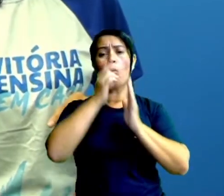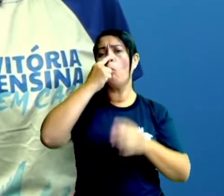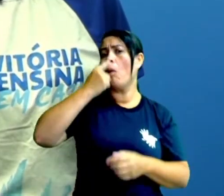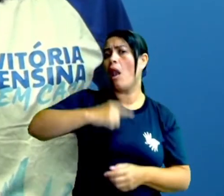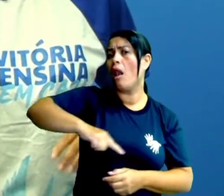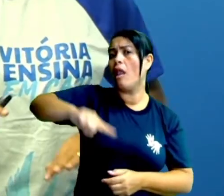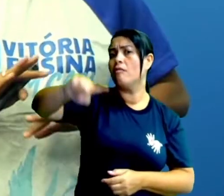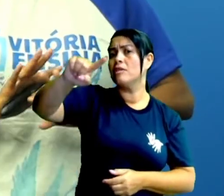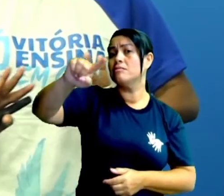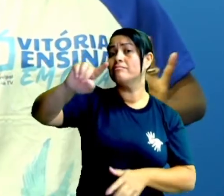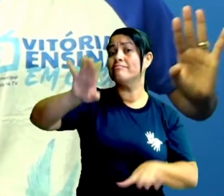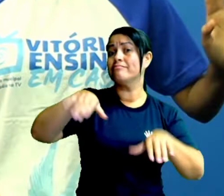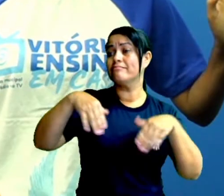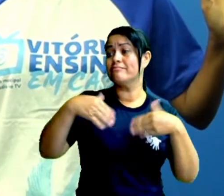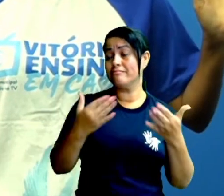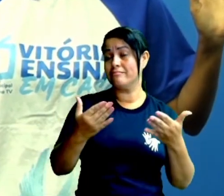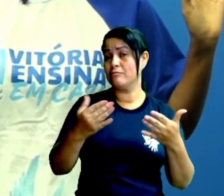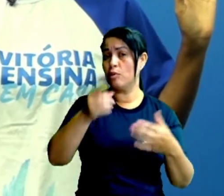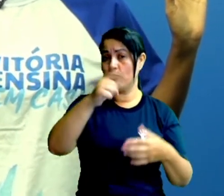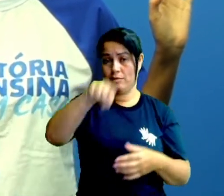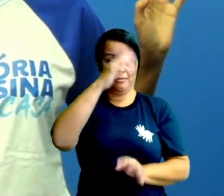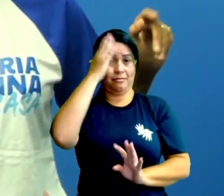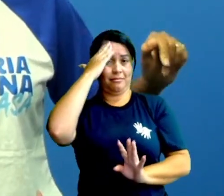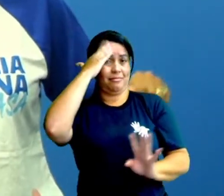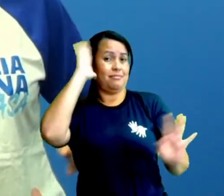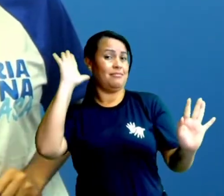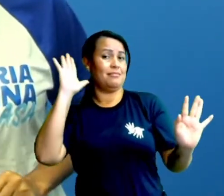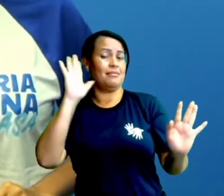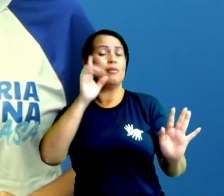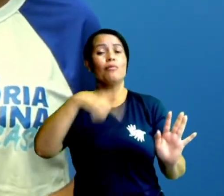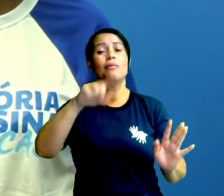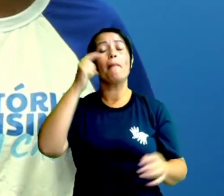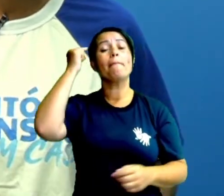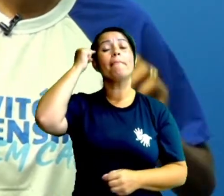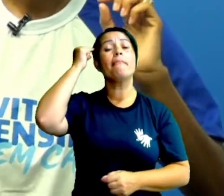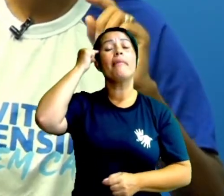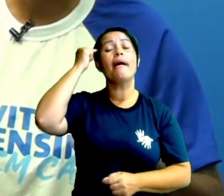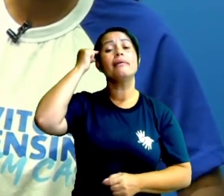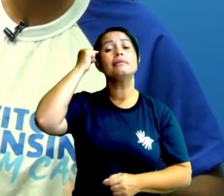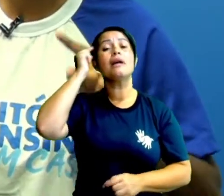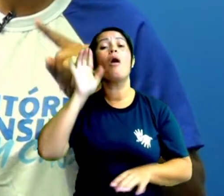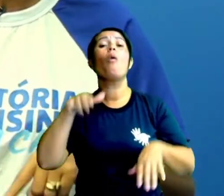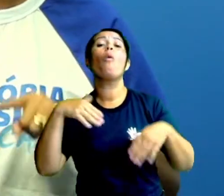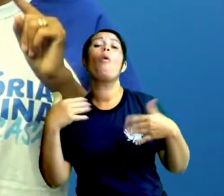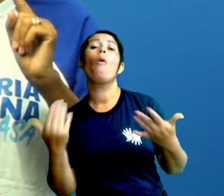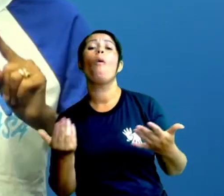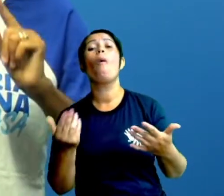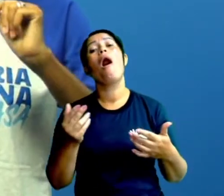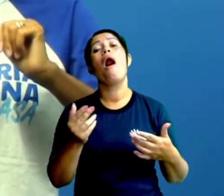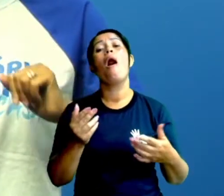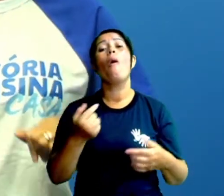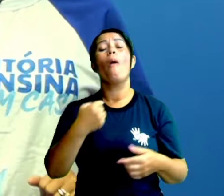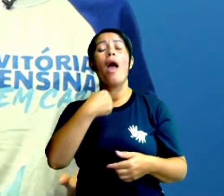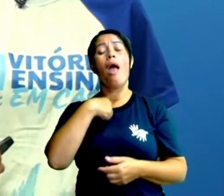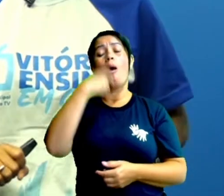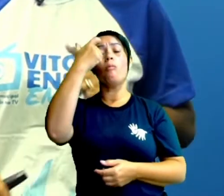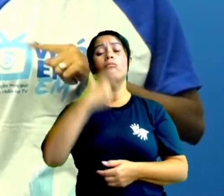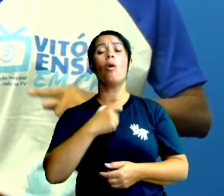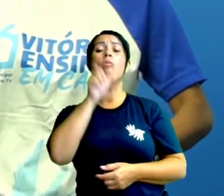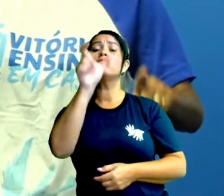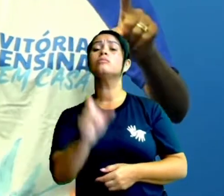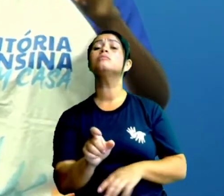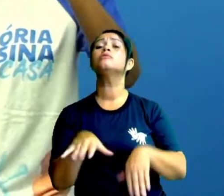elefante essa aí eu deixo para vocês para vocês pensarem qual bicho vocês